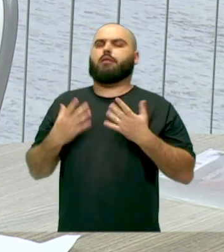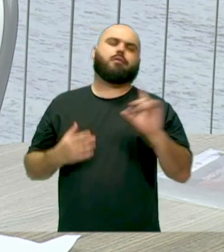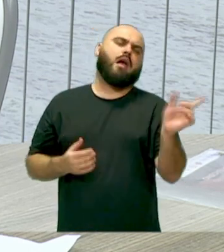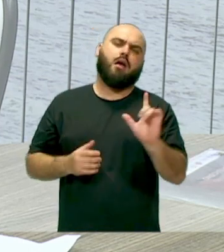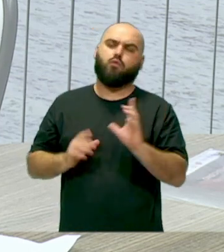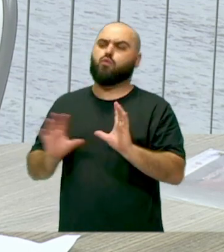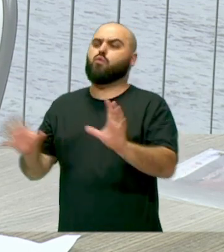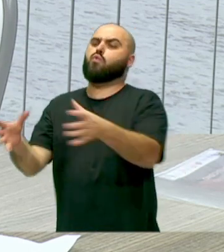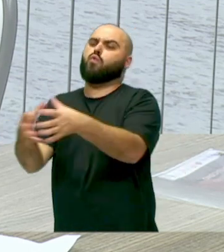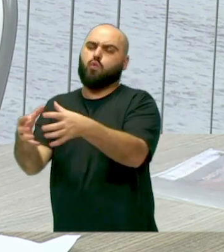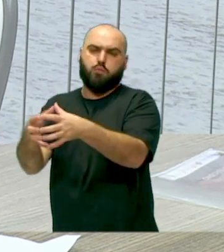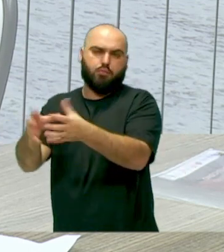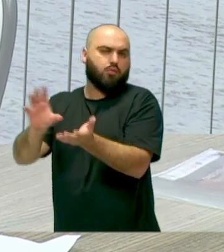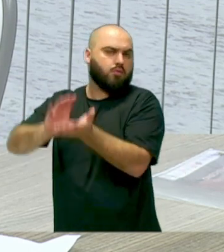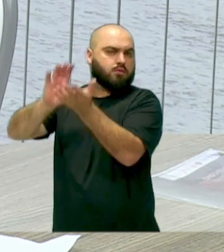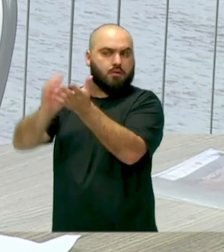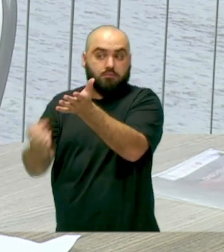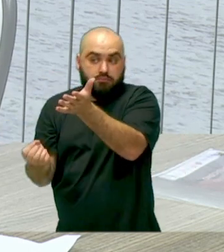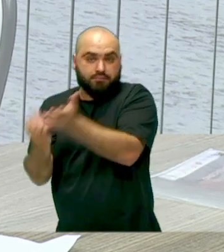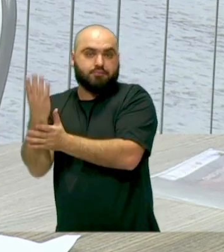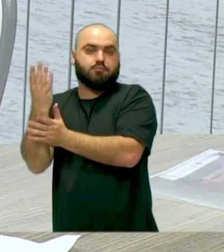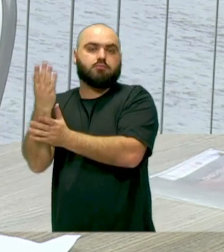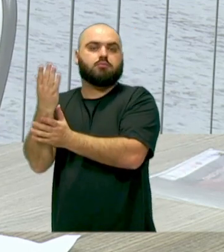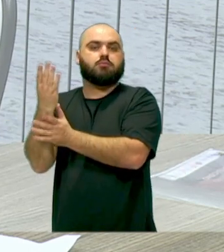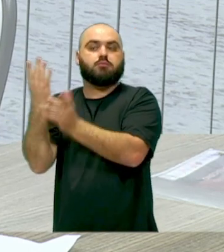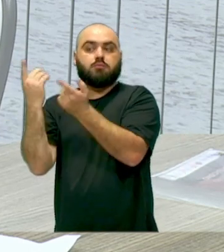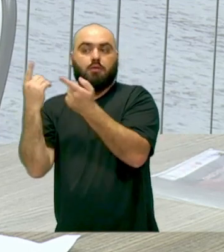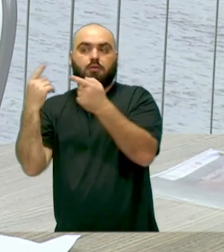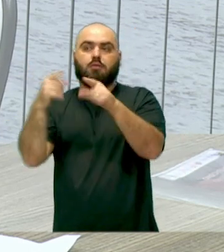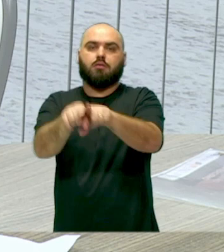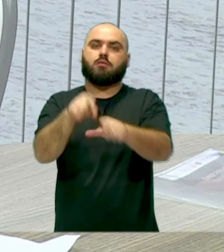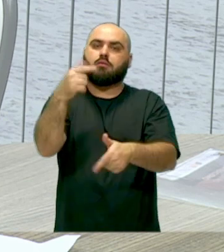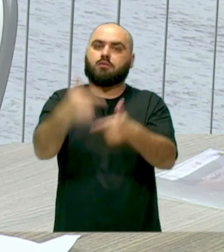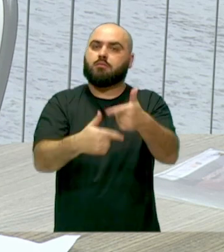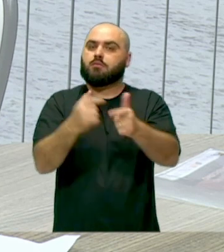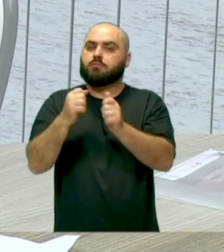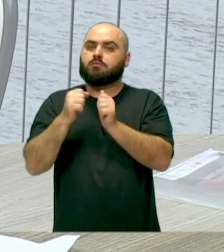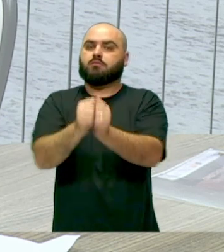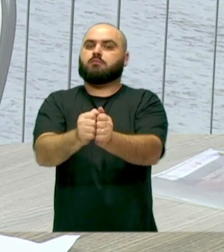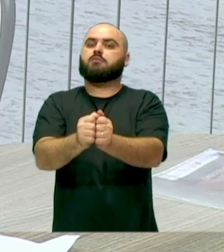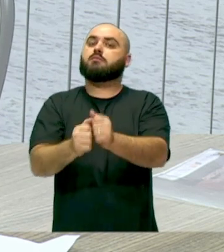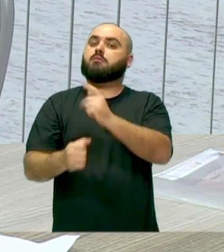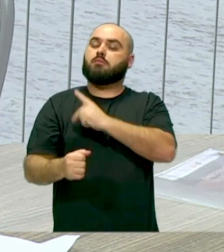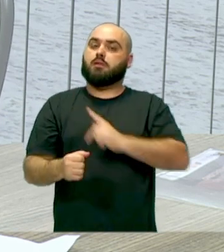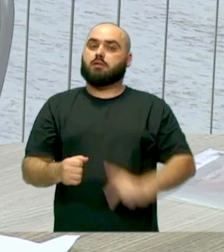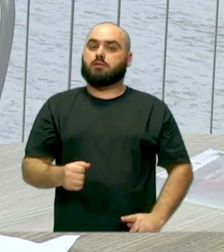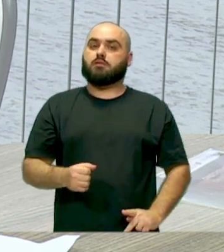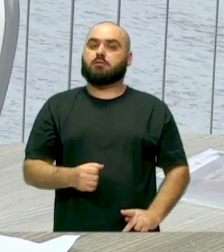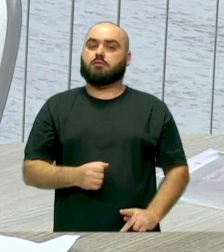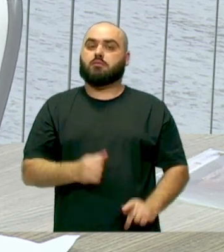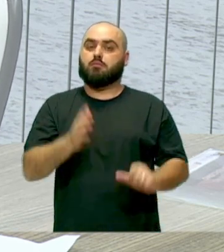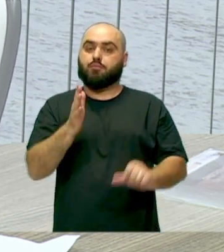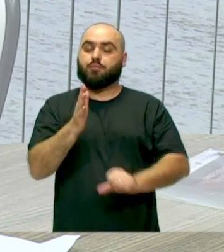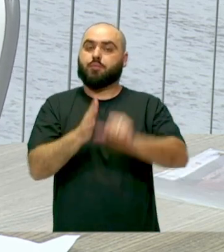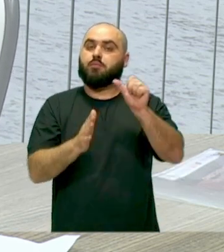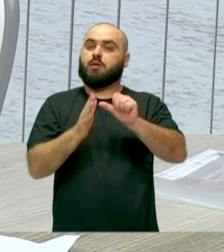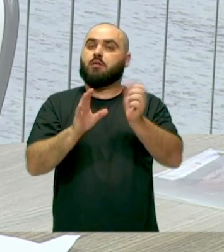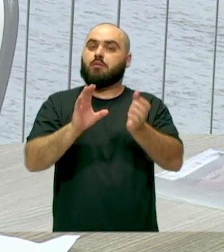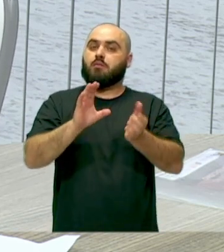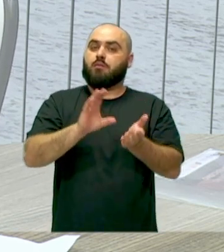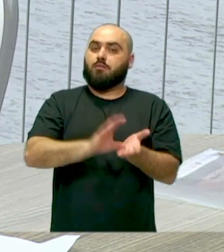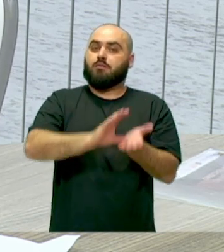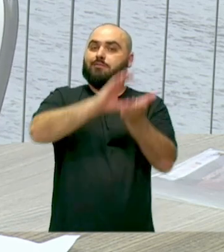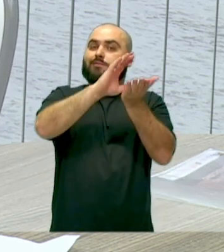de conselheiros, né? Fiz parte da criação e fui presidenta do primeiro conselho de